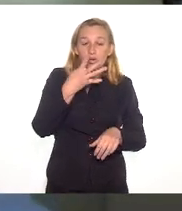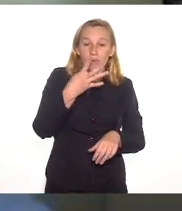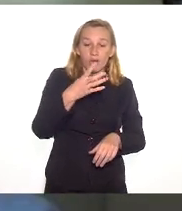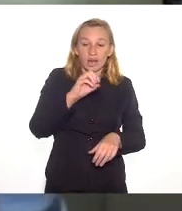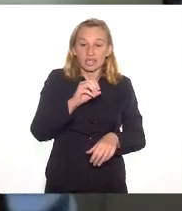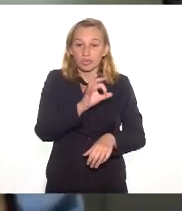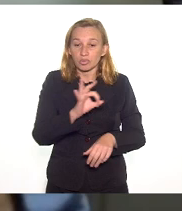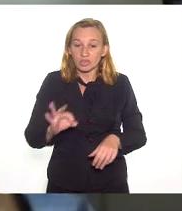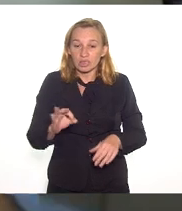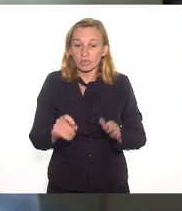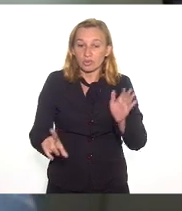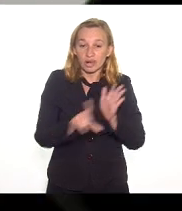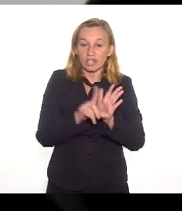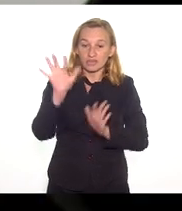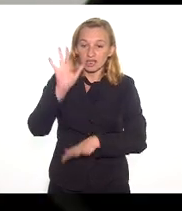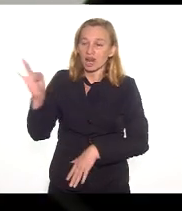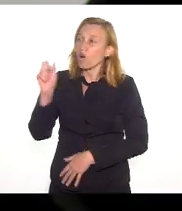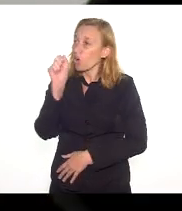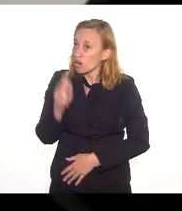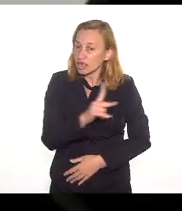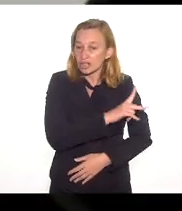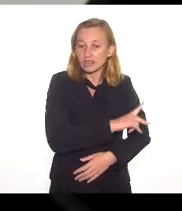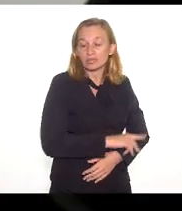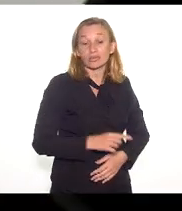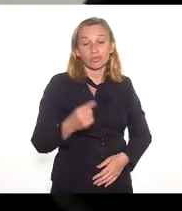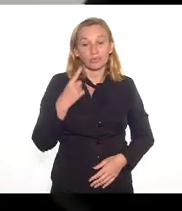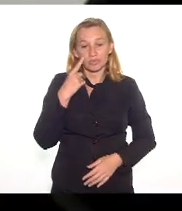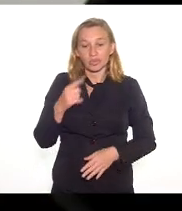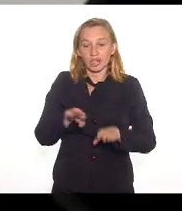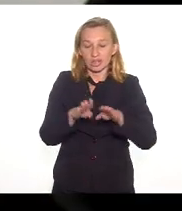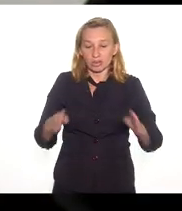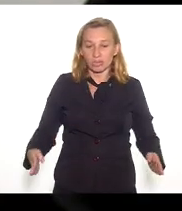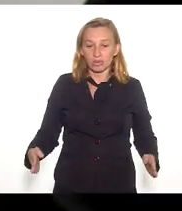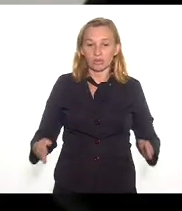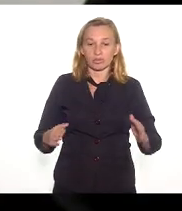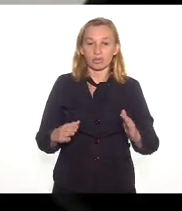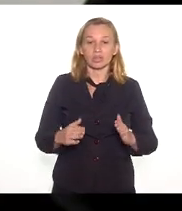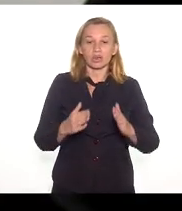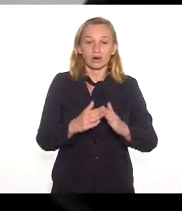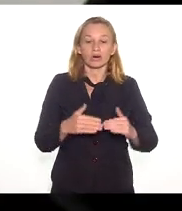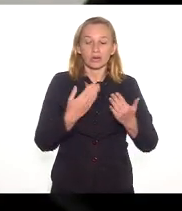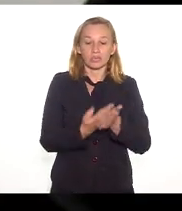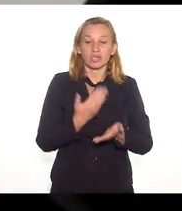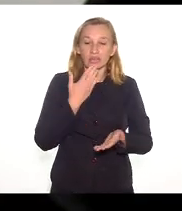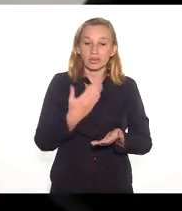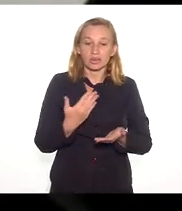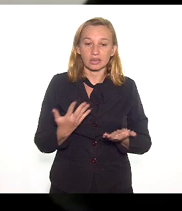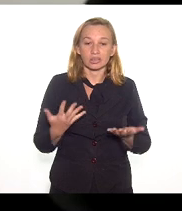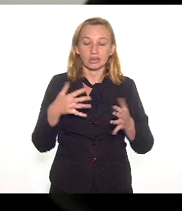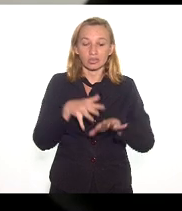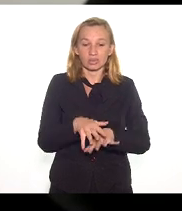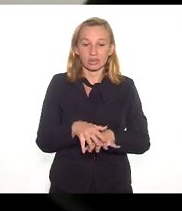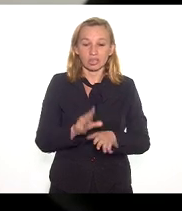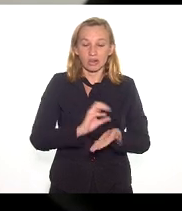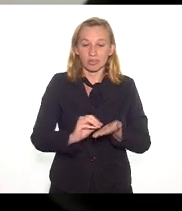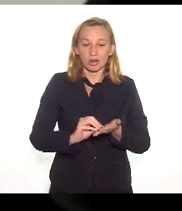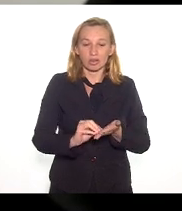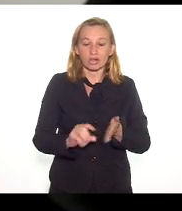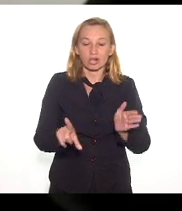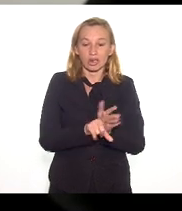como determina a lei federal. Ok. Então, vamos lá. Há sobre a mesa pedido de requerimento para inclusão à pauta dos projetos